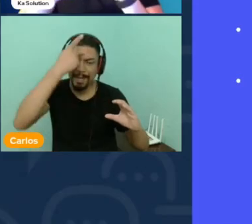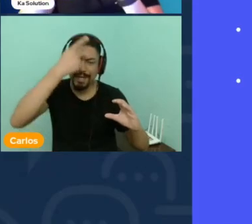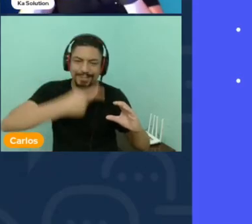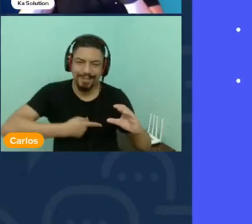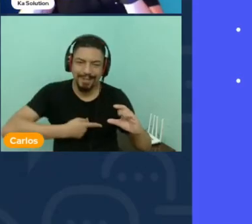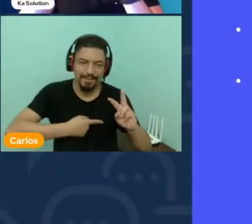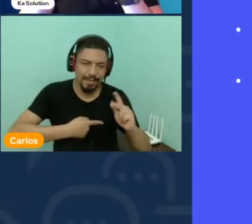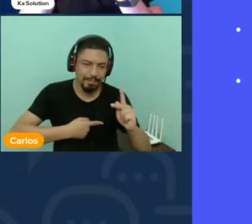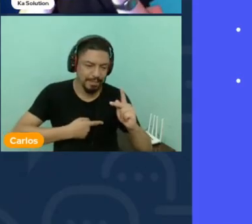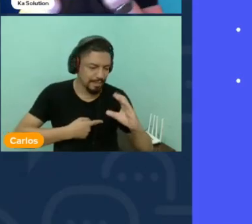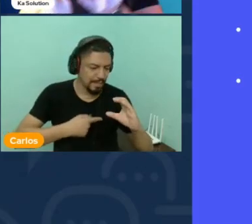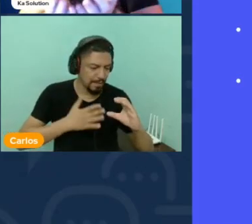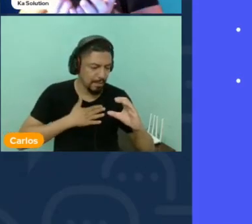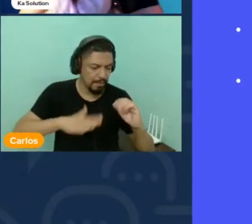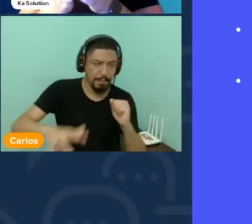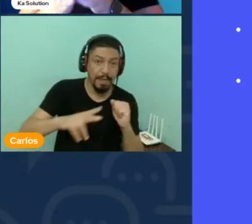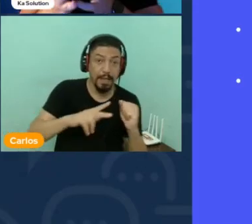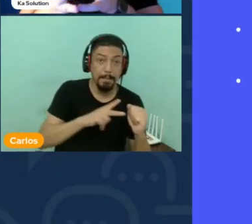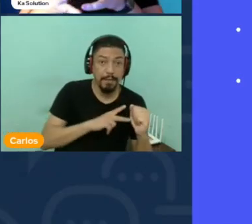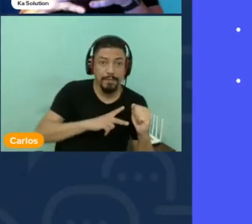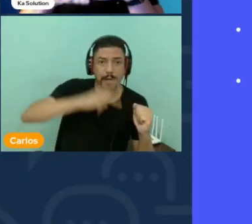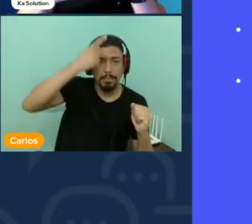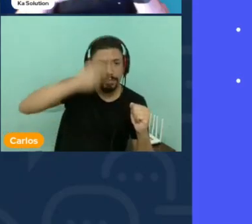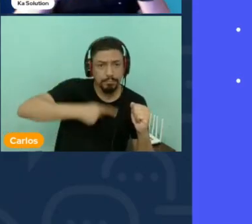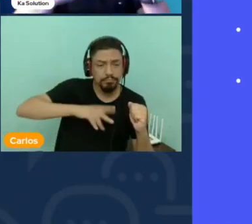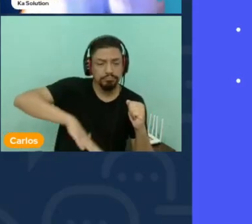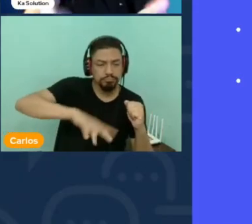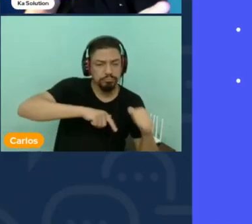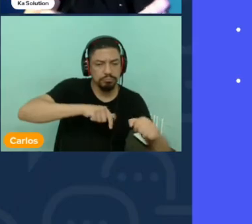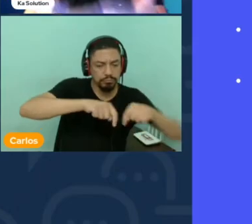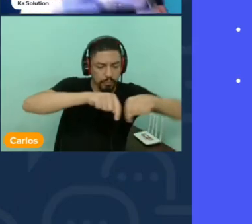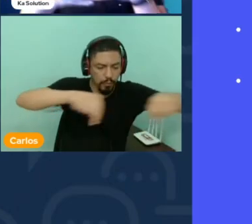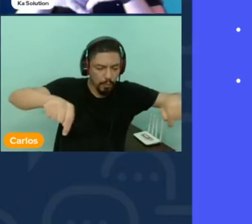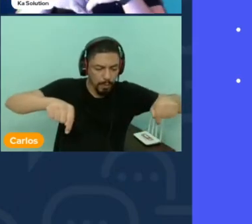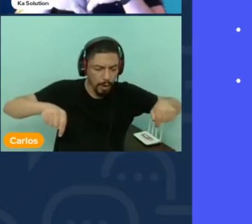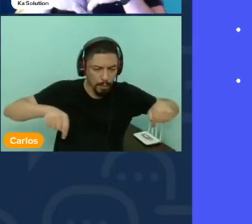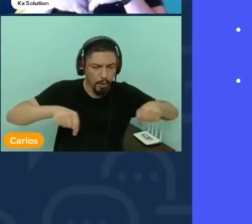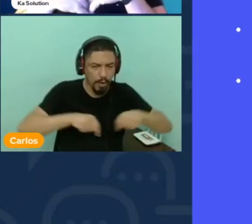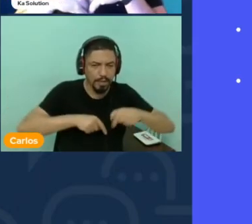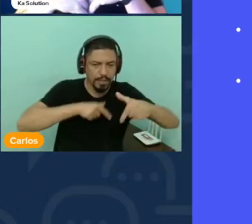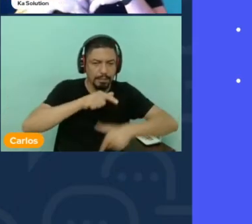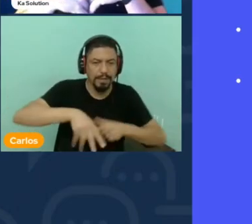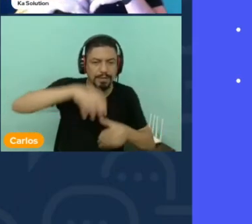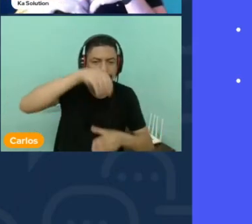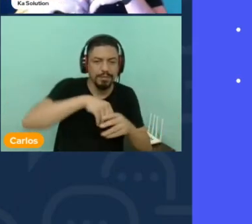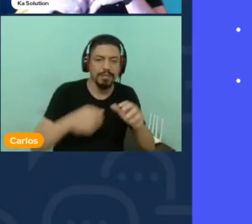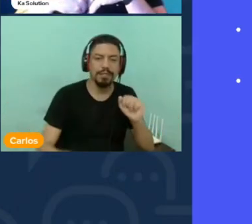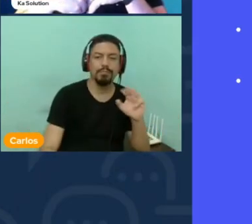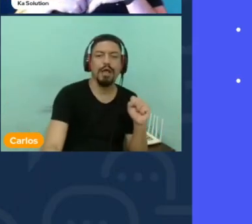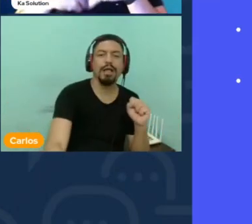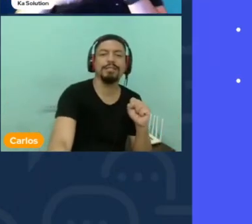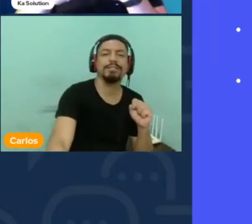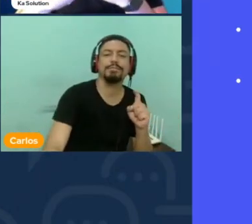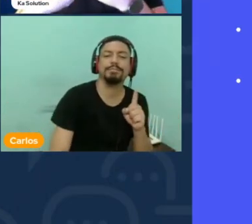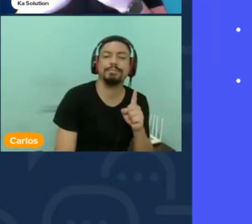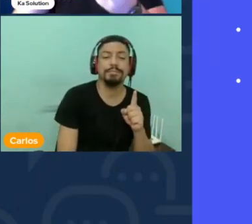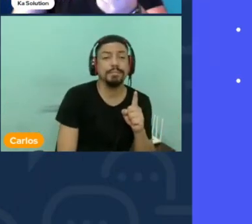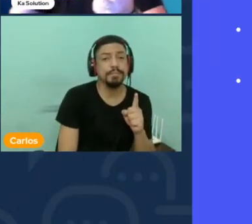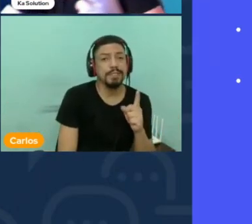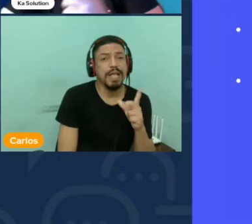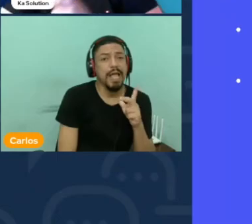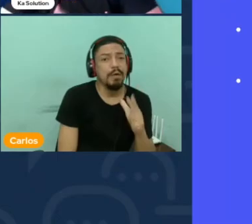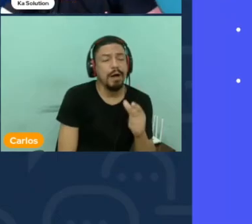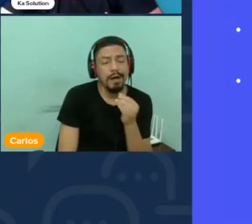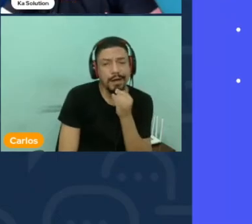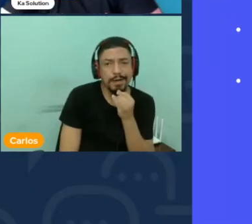meu ambiente privado de trabalho dentro da AWS. Então, é como